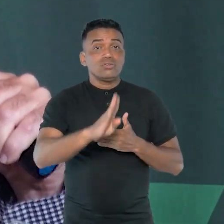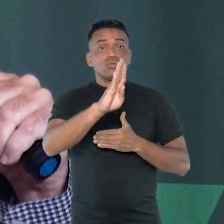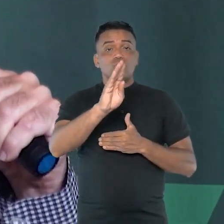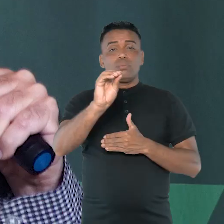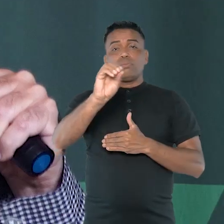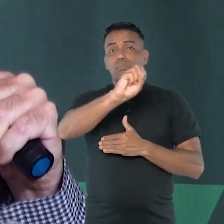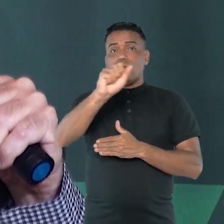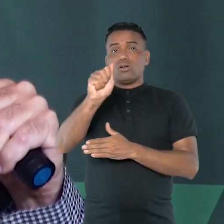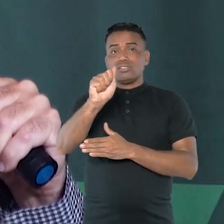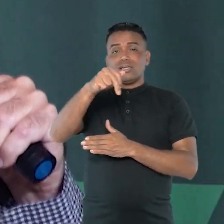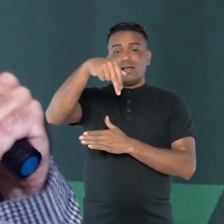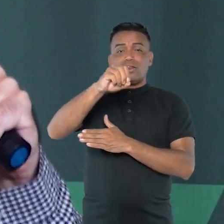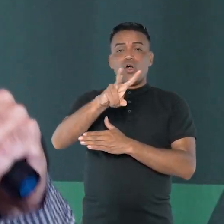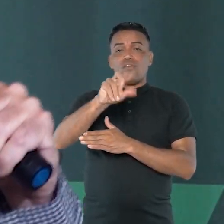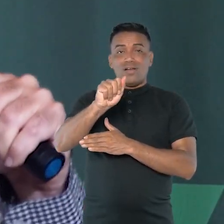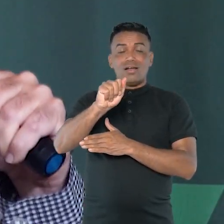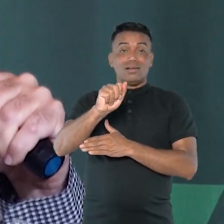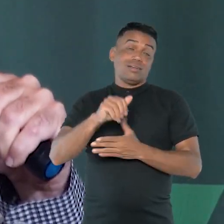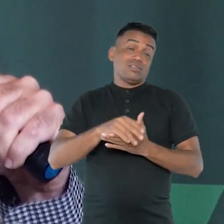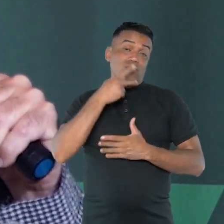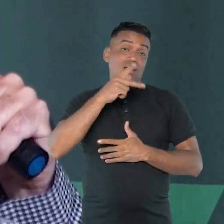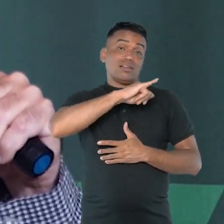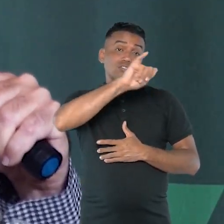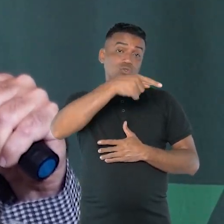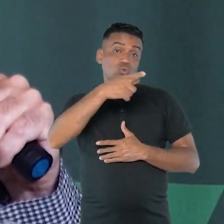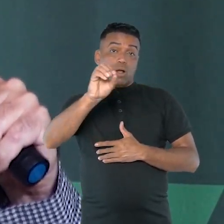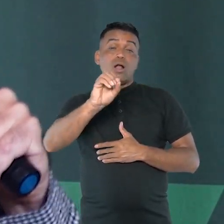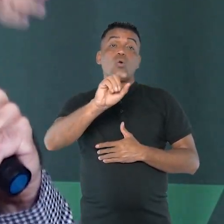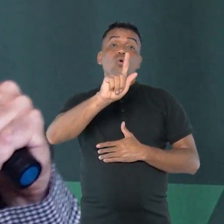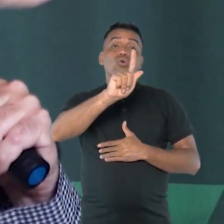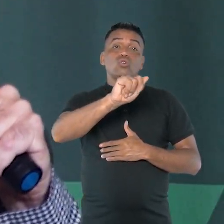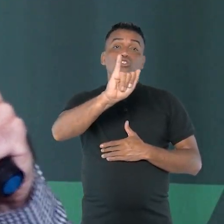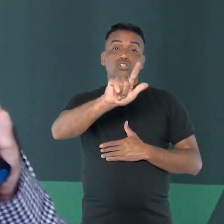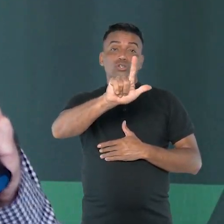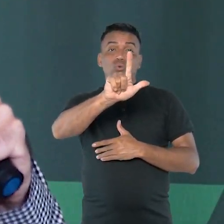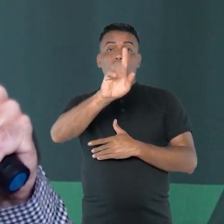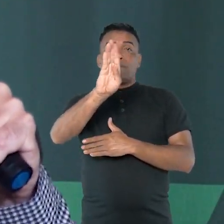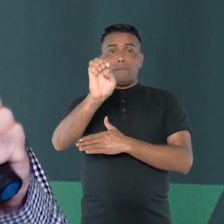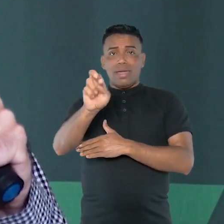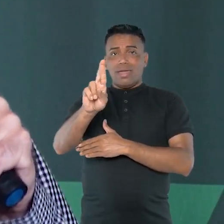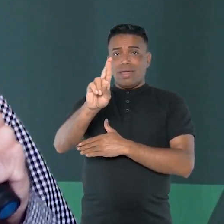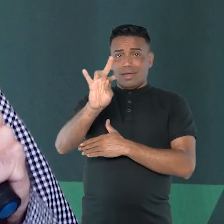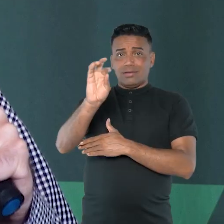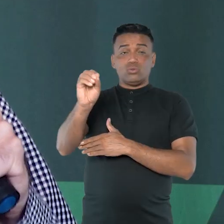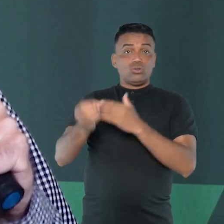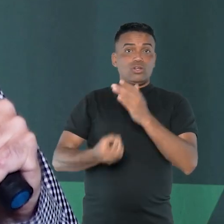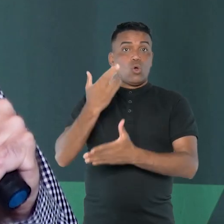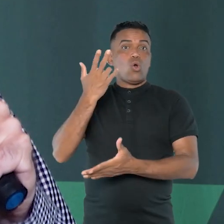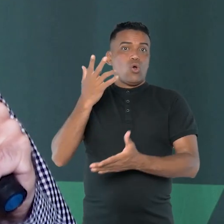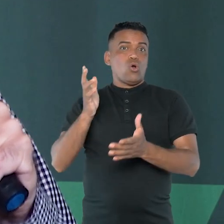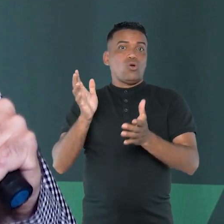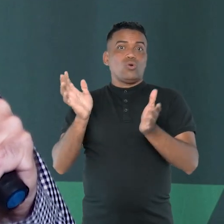uma das histórias que conta que João Gilberto criou a Bossa Nova em Diamantina, ficava ensaiando lá, passou uma temporada lá. Então, mas não se sabe